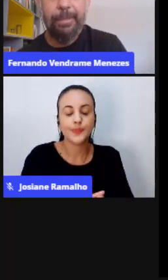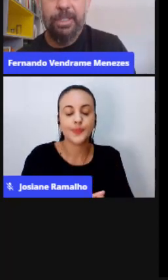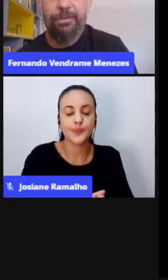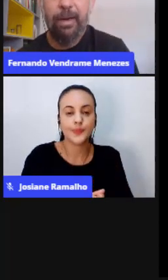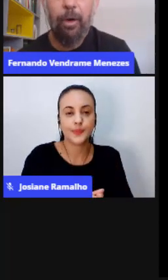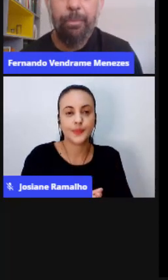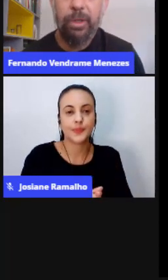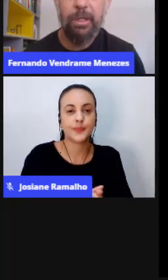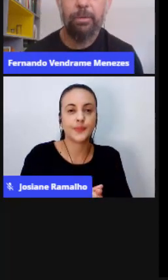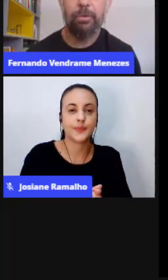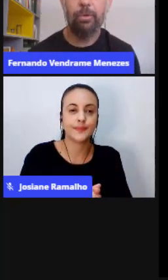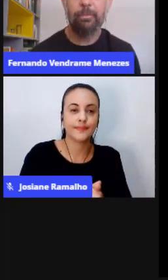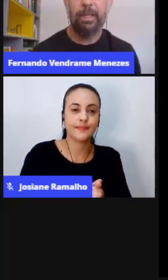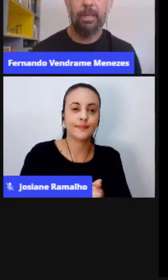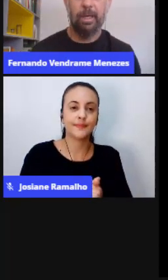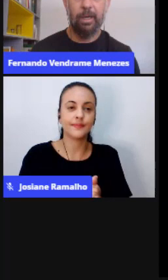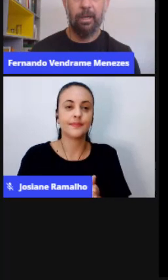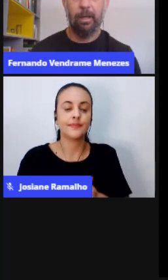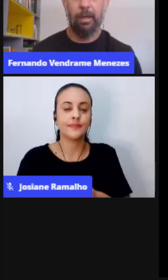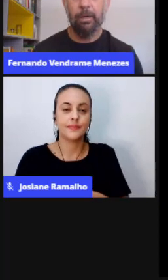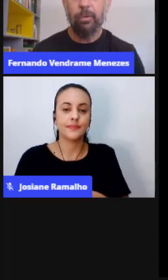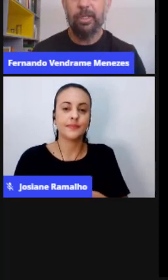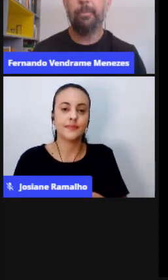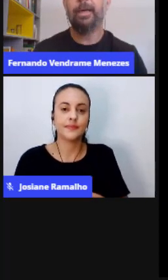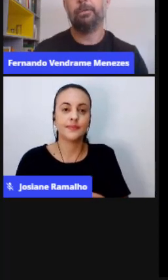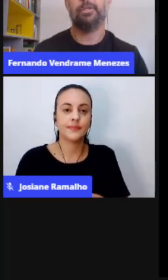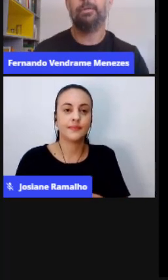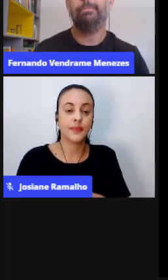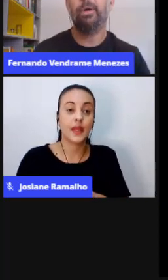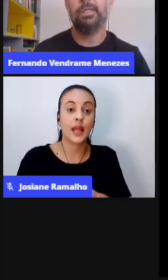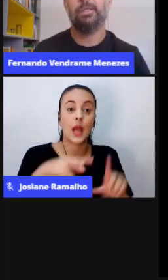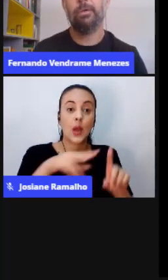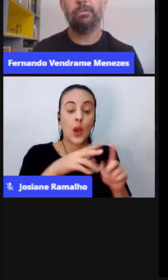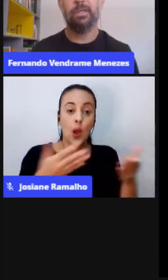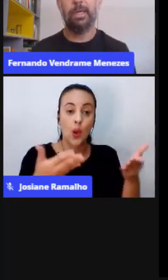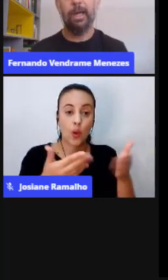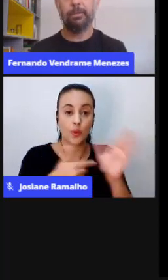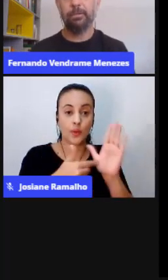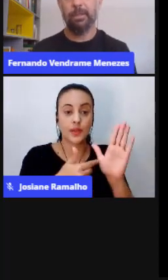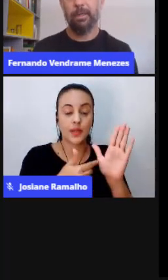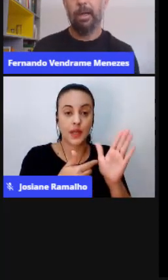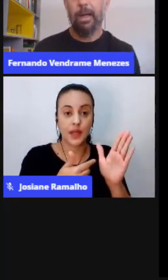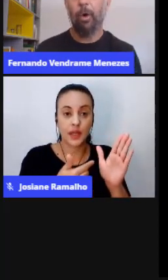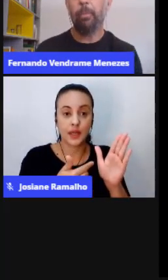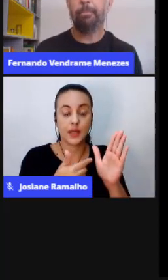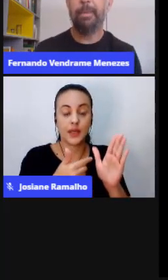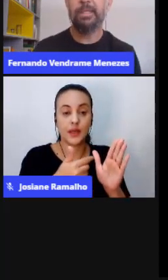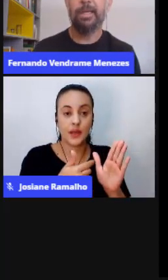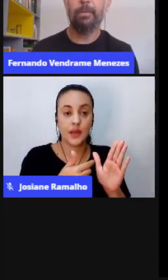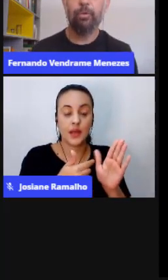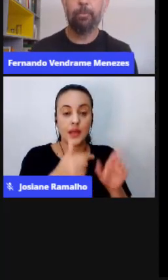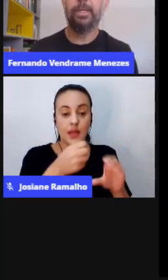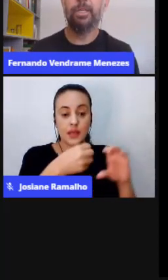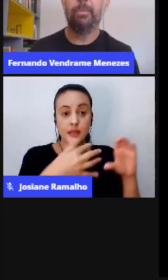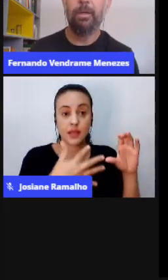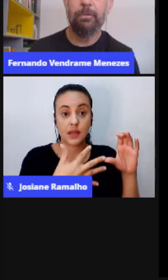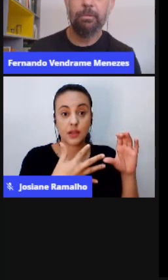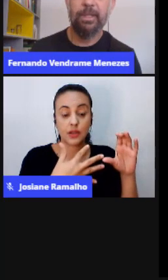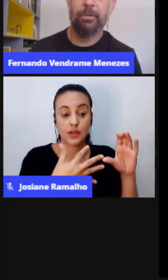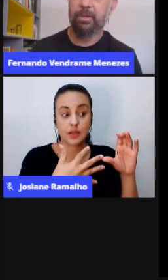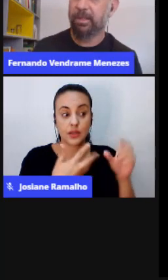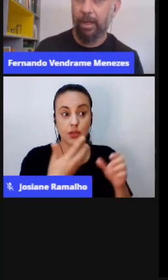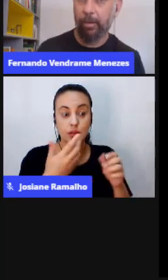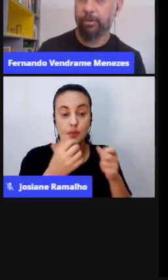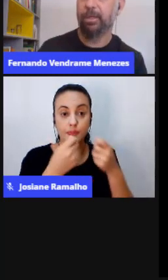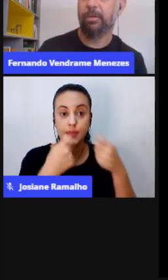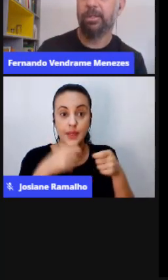Bom, aí para a gente falar um pouquinho sobre os aspectos que podem ser considerados ao pensarmos o planejamento